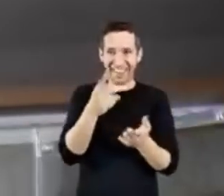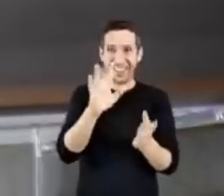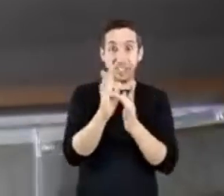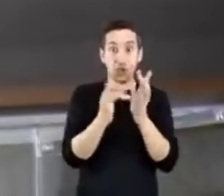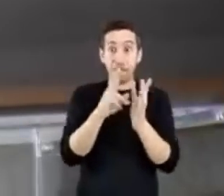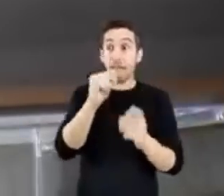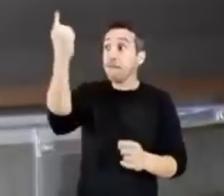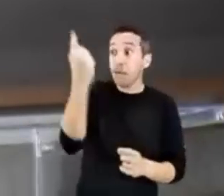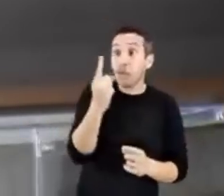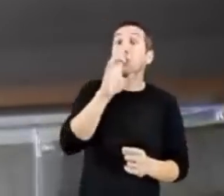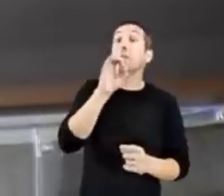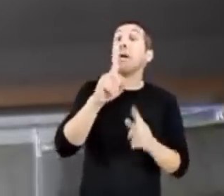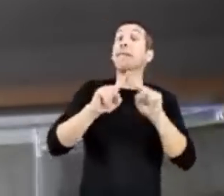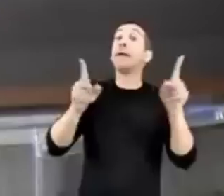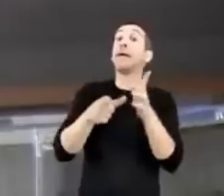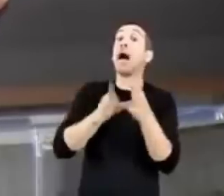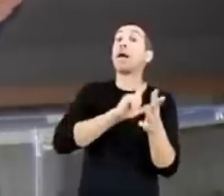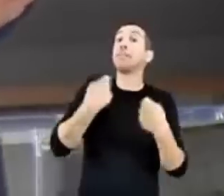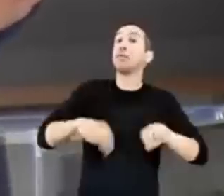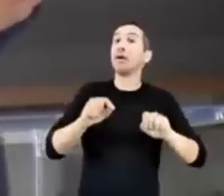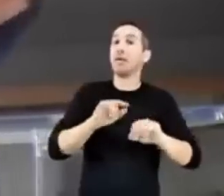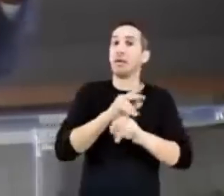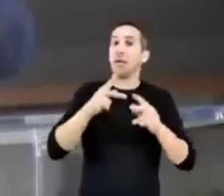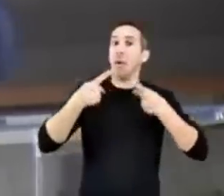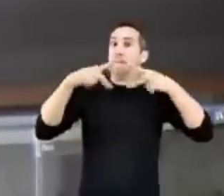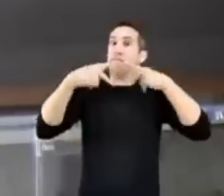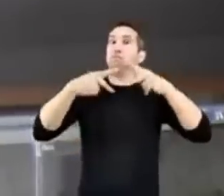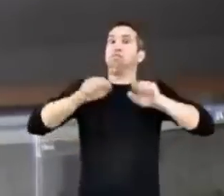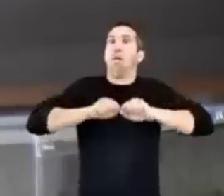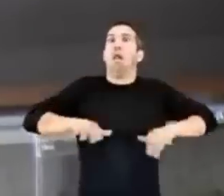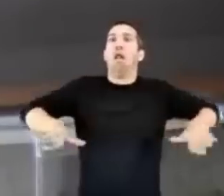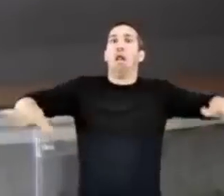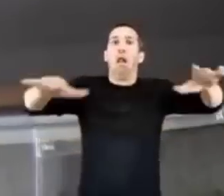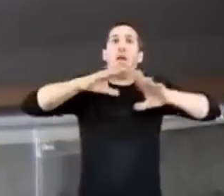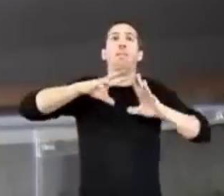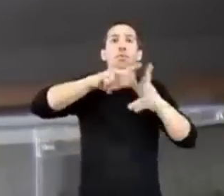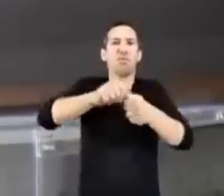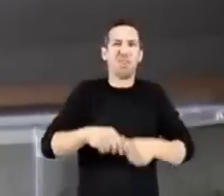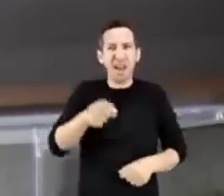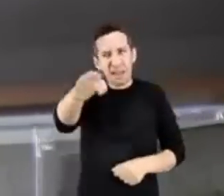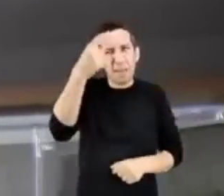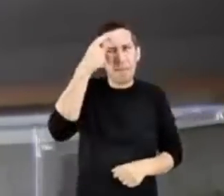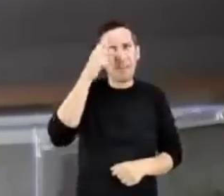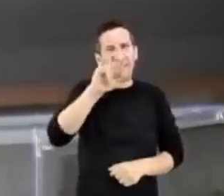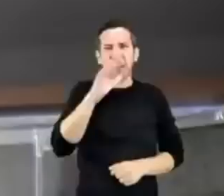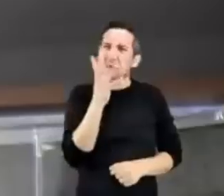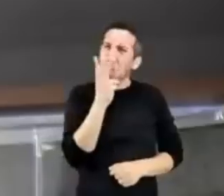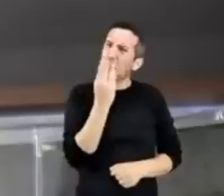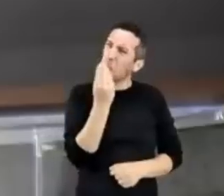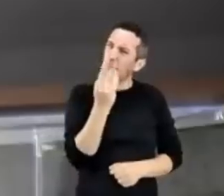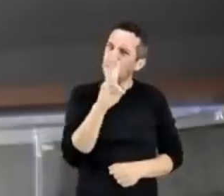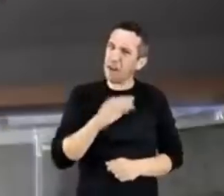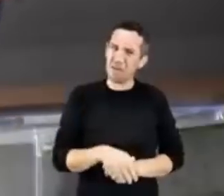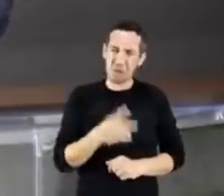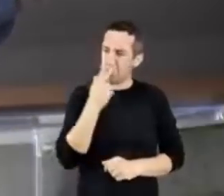então a gente olha assim humanamente e você pensa puxa isso vai demorar demais ou talvez nunca vai acontecer